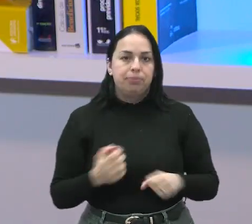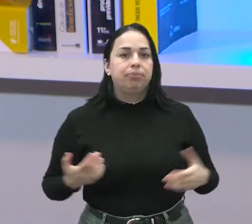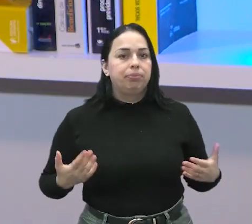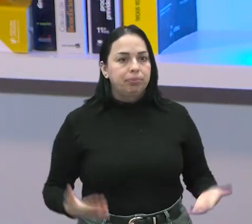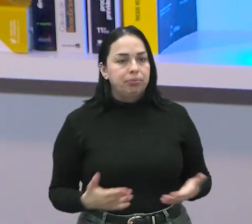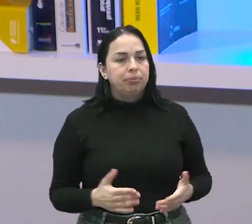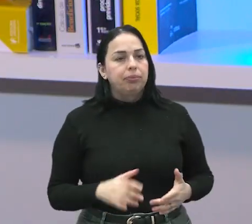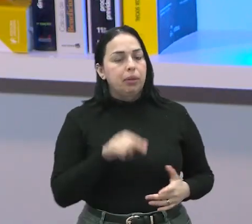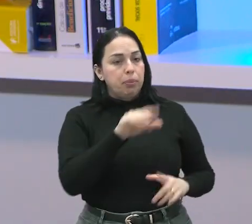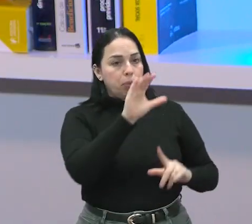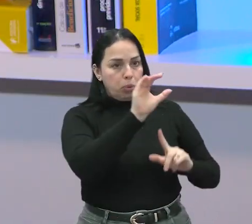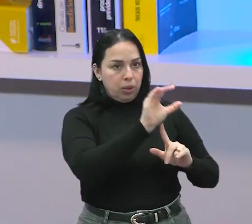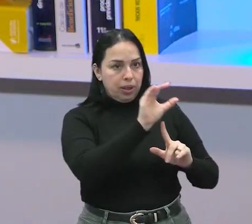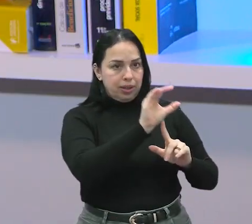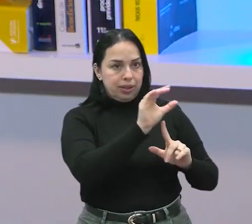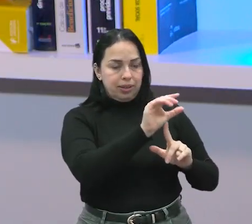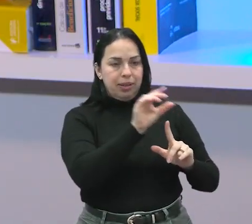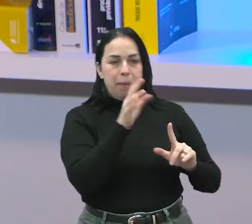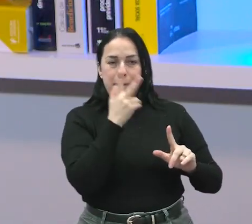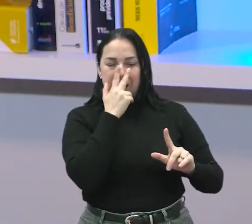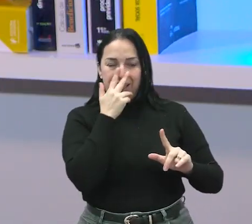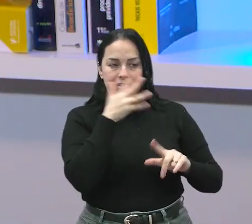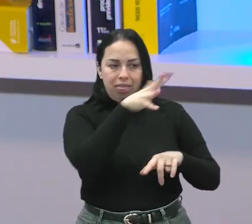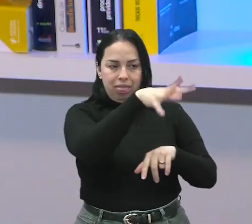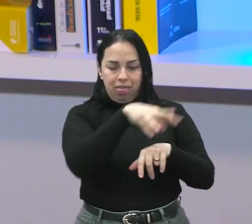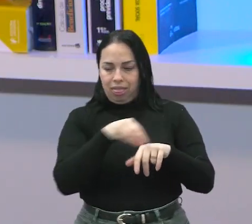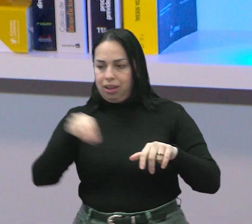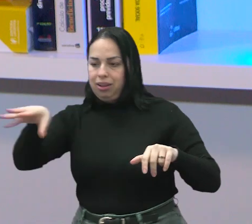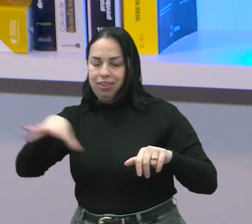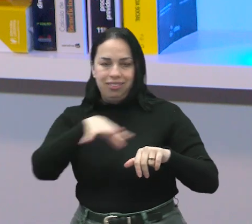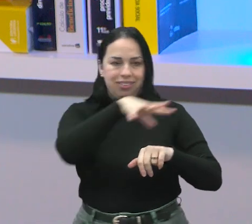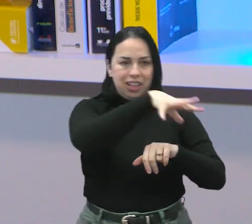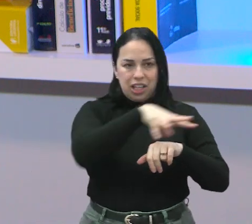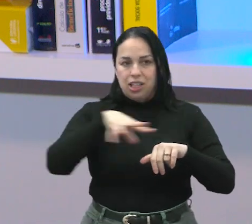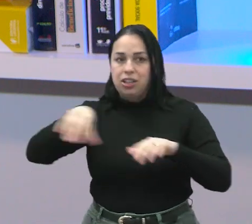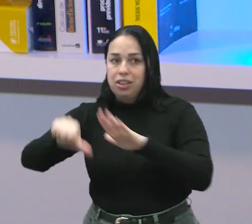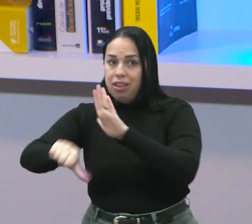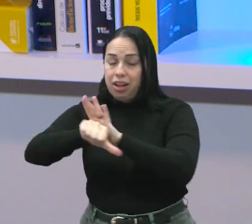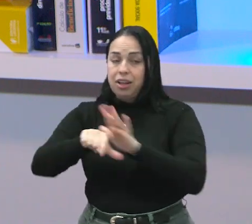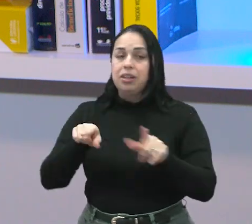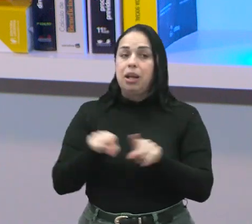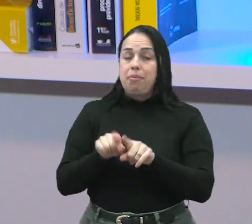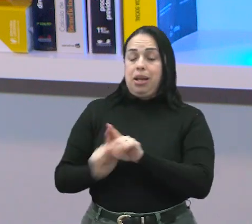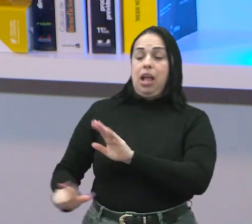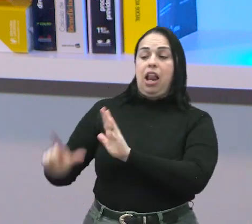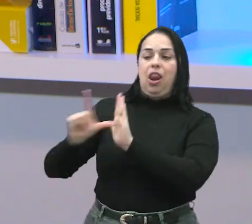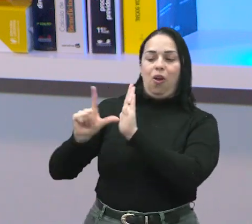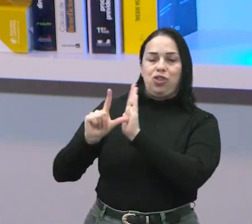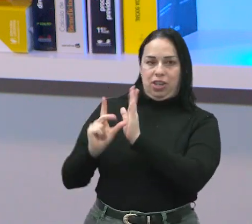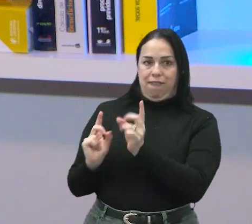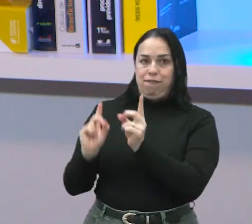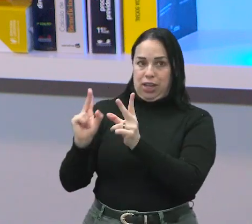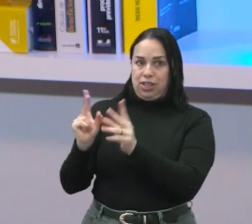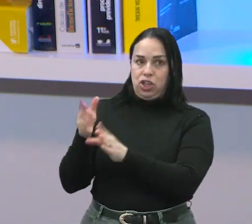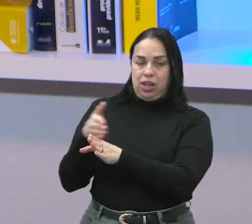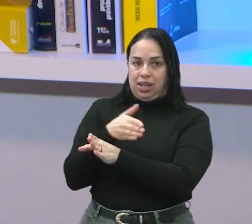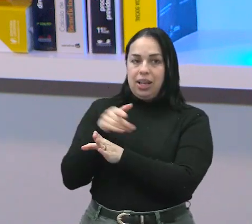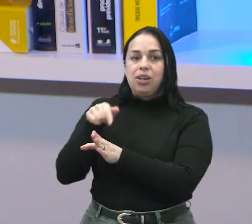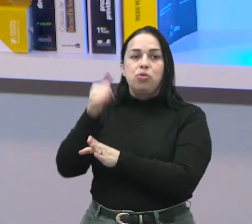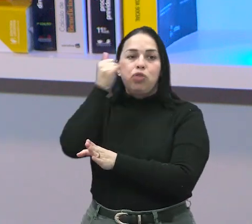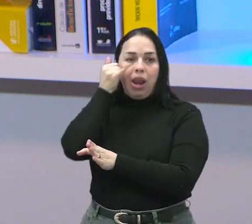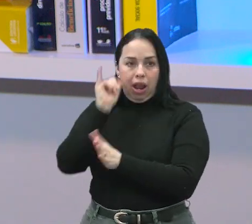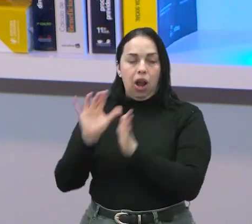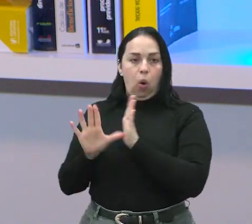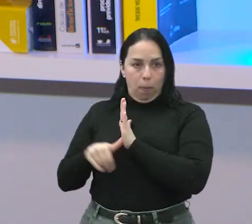ele poderia ser enquadrado como uma receptação, mas o lojista ele tem uma pena agravada porque pode ser enquadrado como